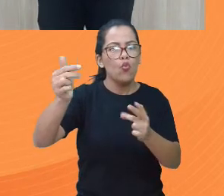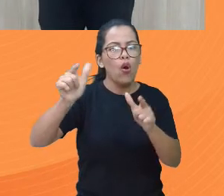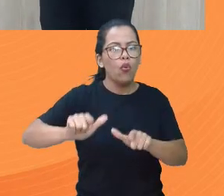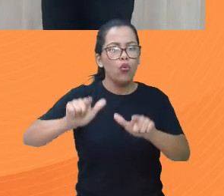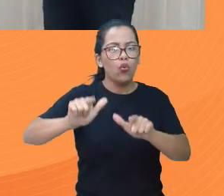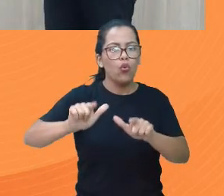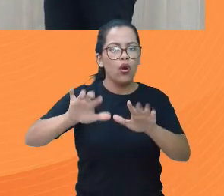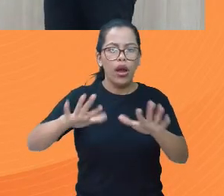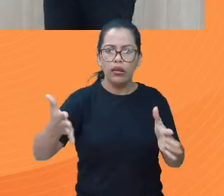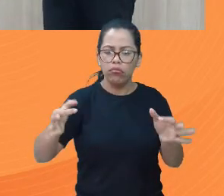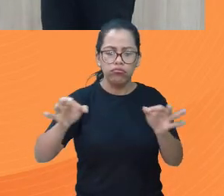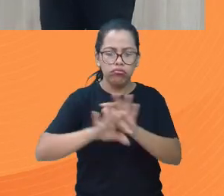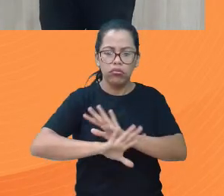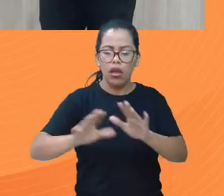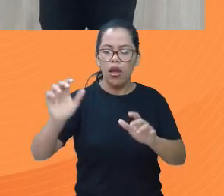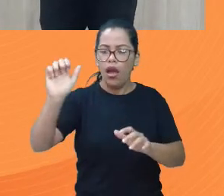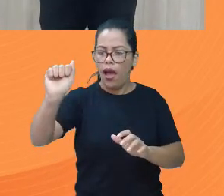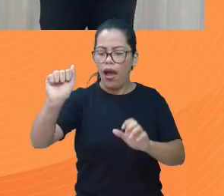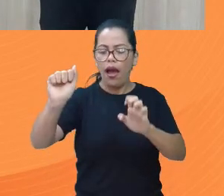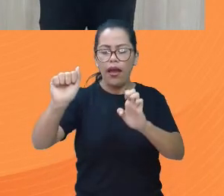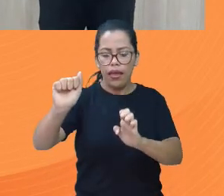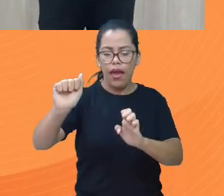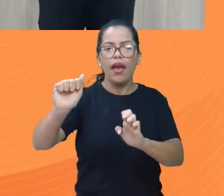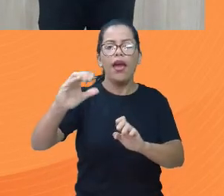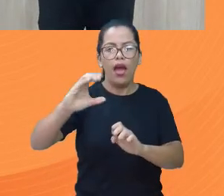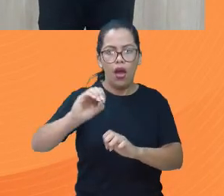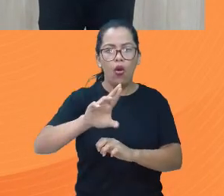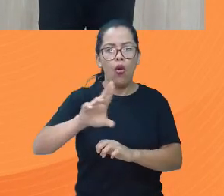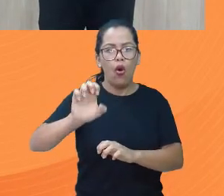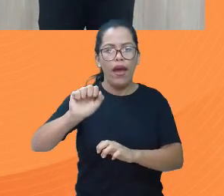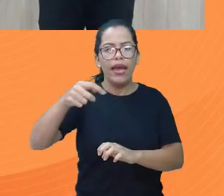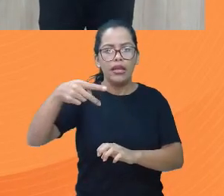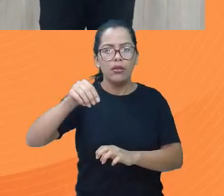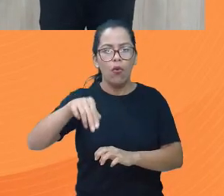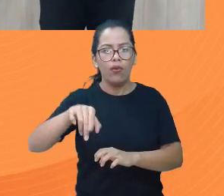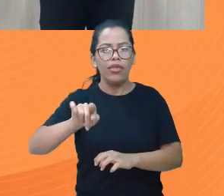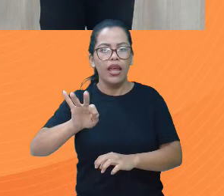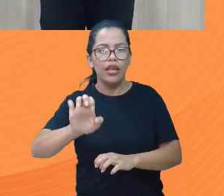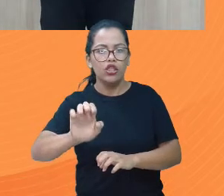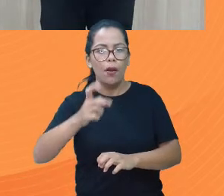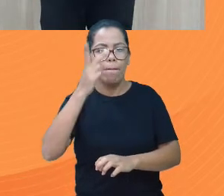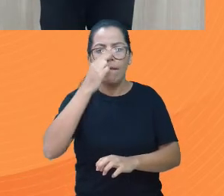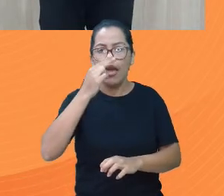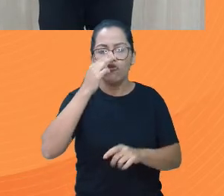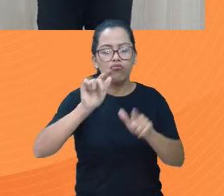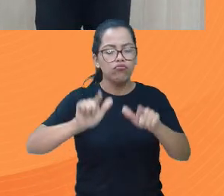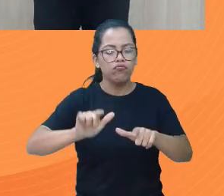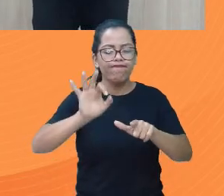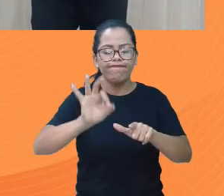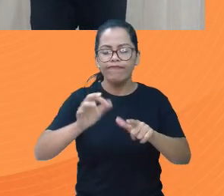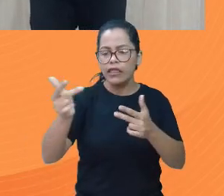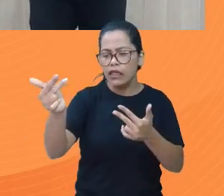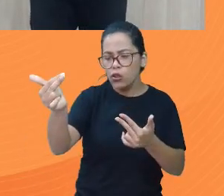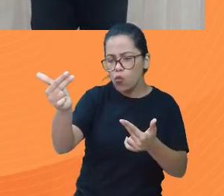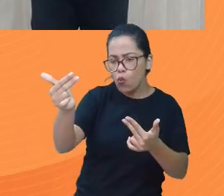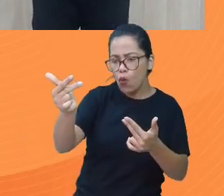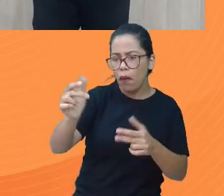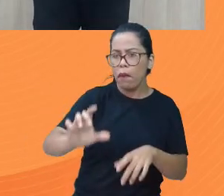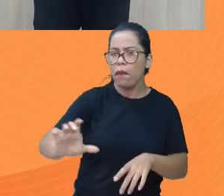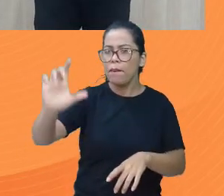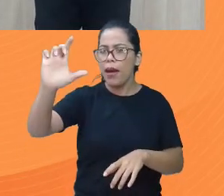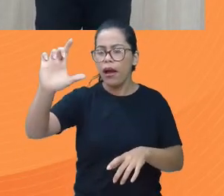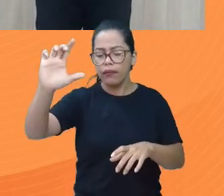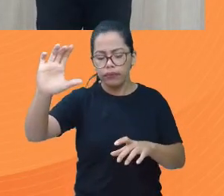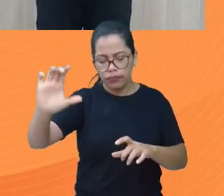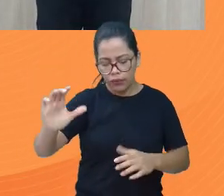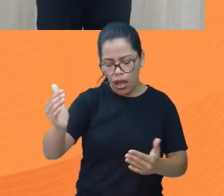boi. O ângulo A e o ângulo E, eles são ângulos correspondentes, tá bom? Você vai comparar os ângulos que está em cima com